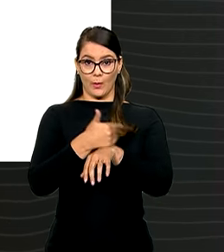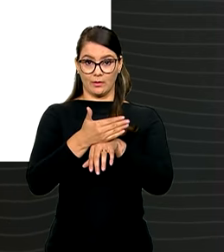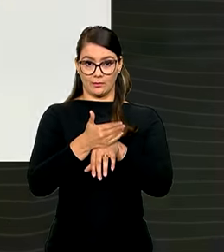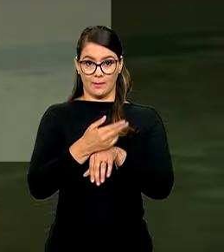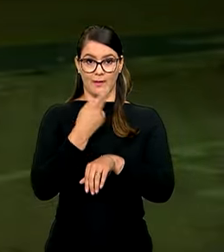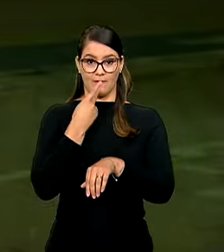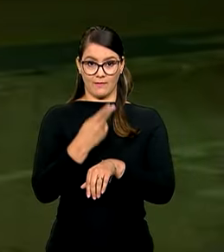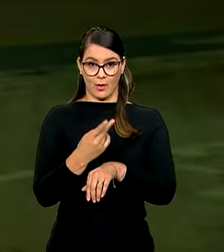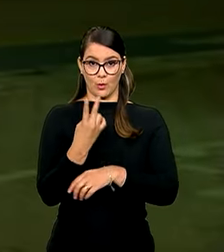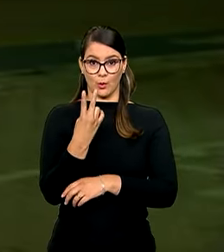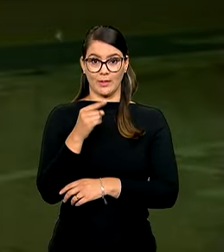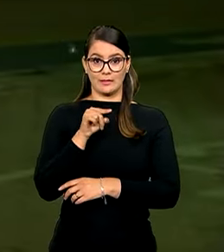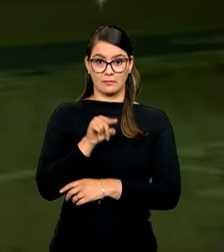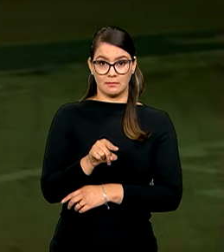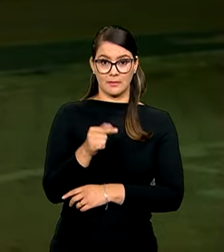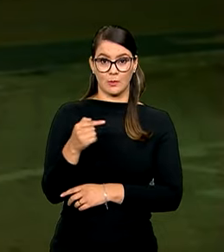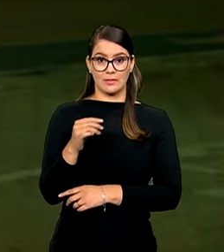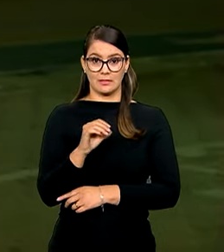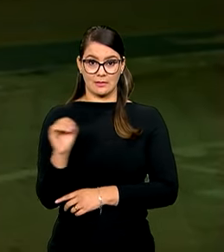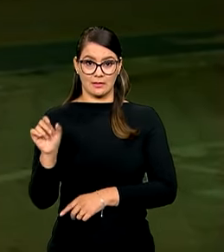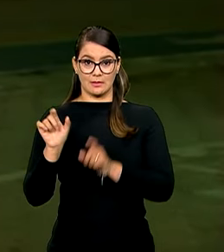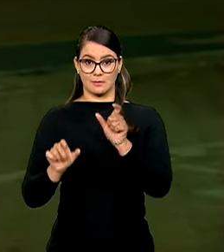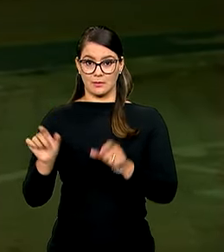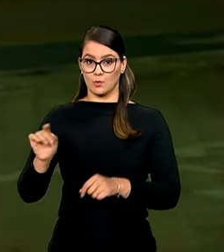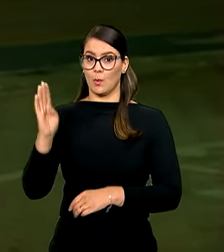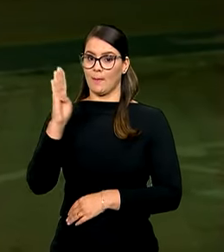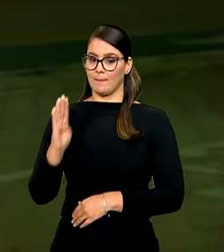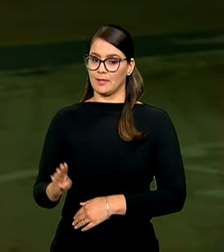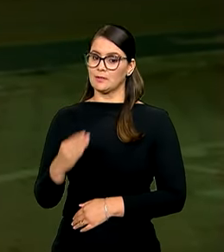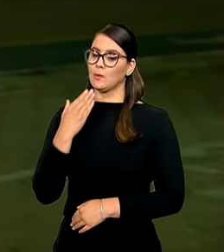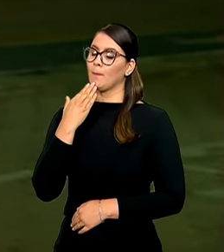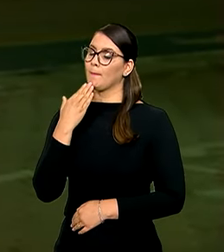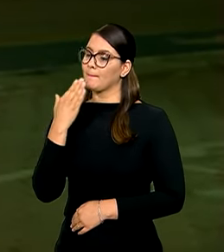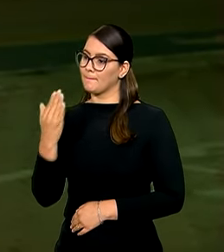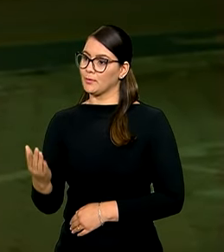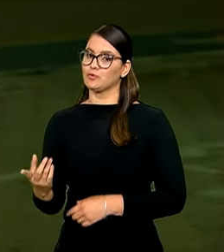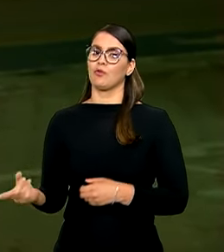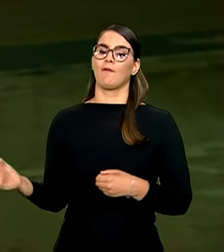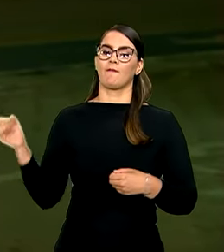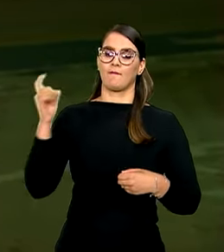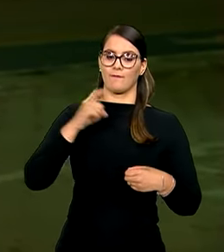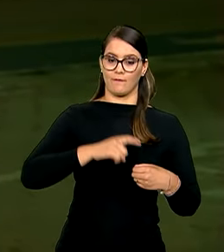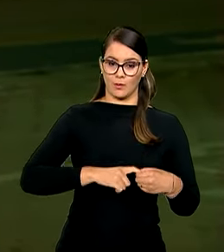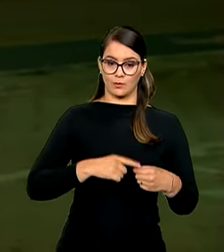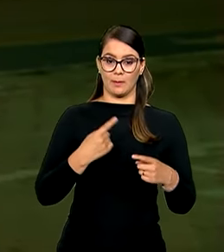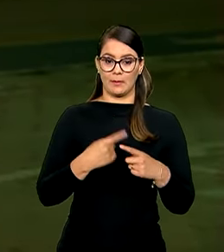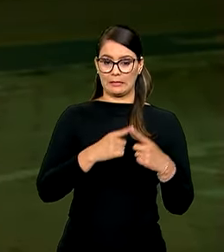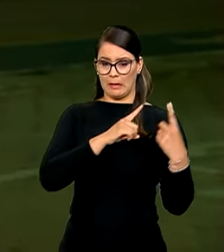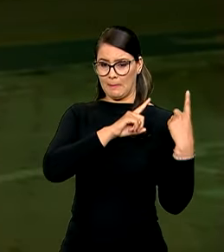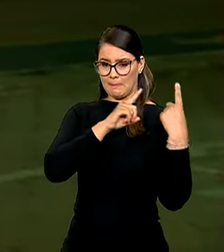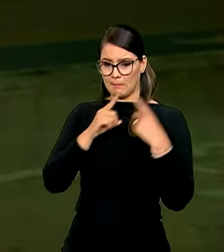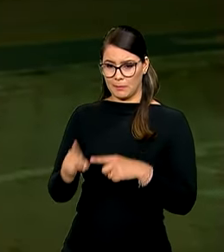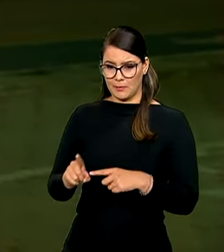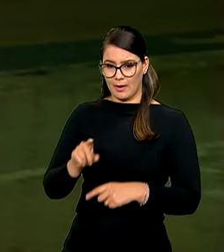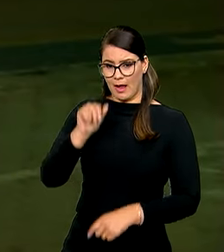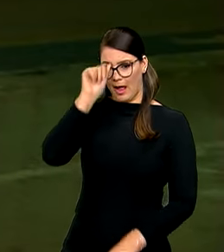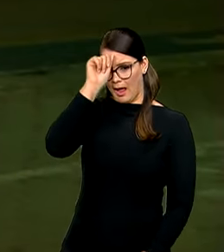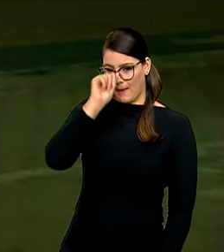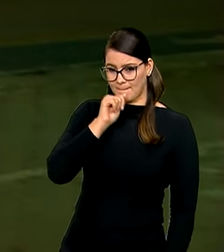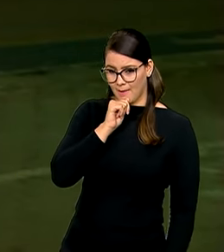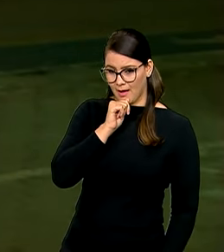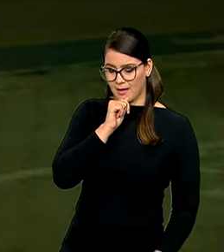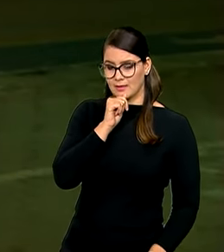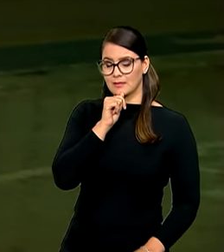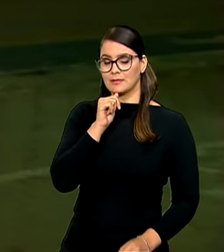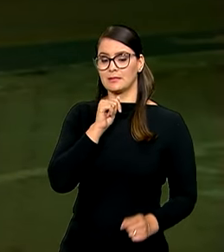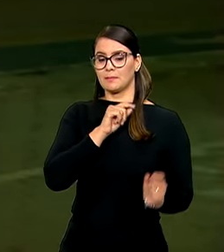de 2.700 brasileiros já solicitaram a repatriação depois do ataque do grupo extremista palestino Hamas